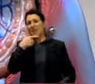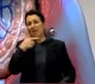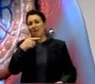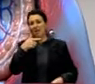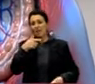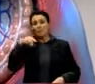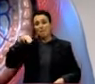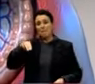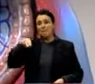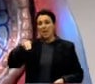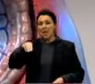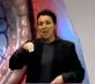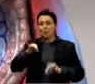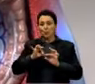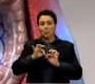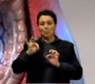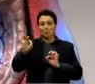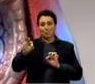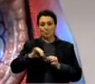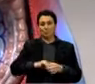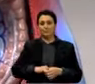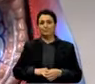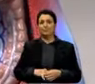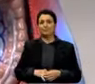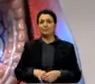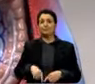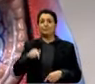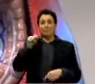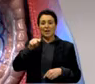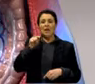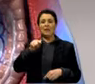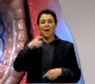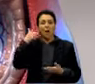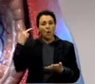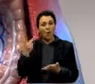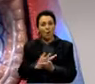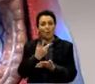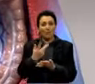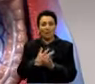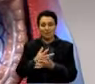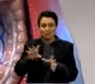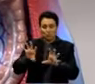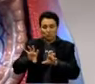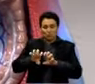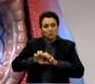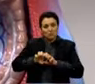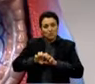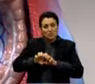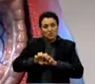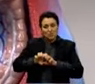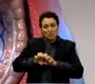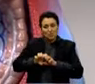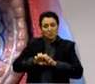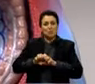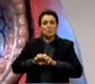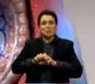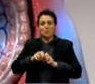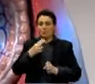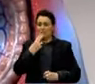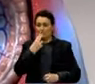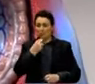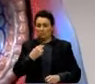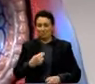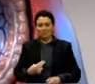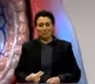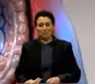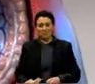comprimento. É aqui que ocorre a maior parte da absorção dos nutrientes.